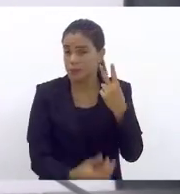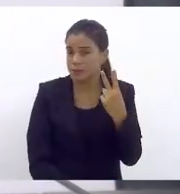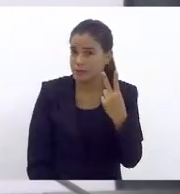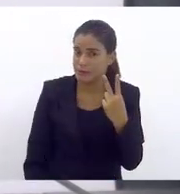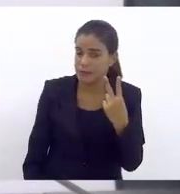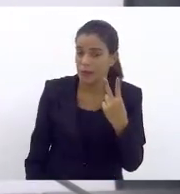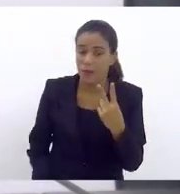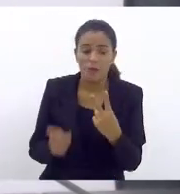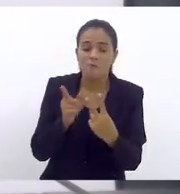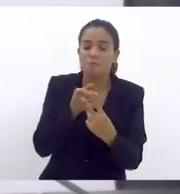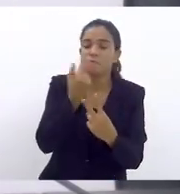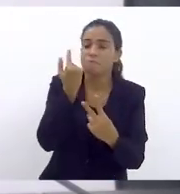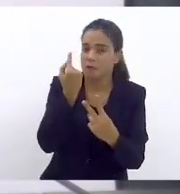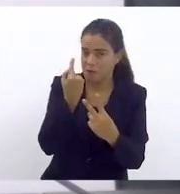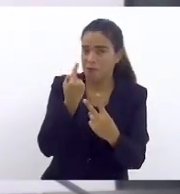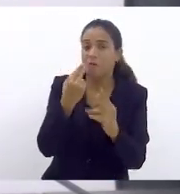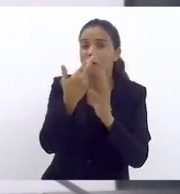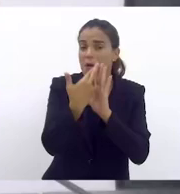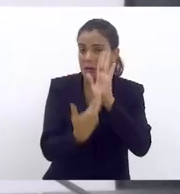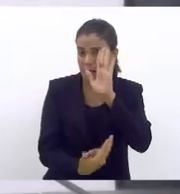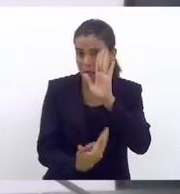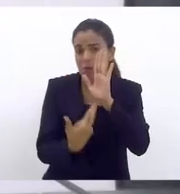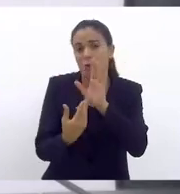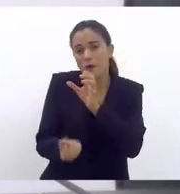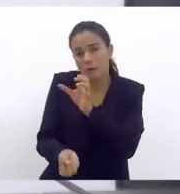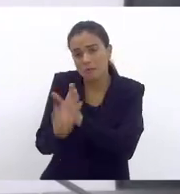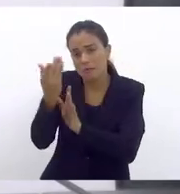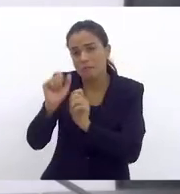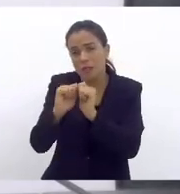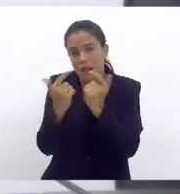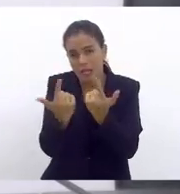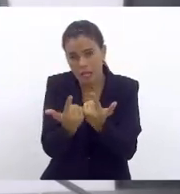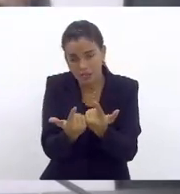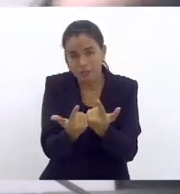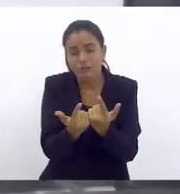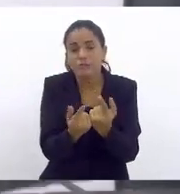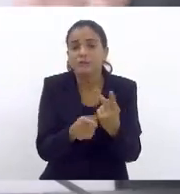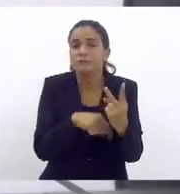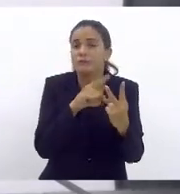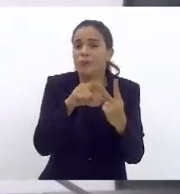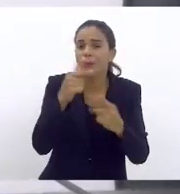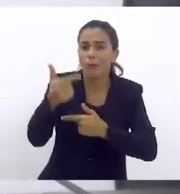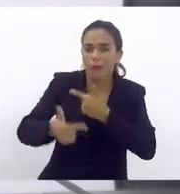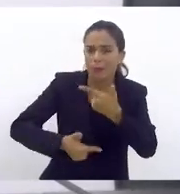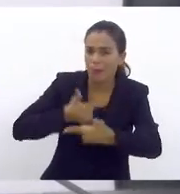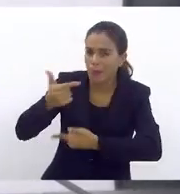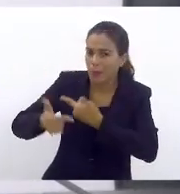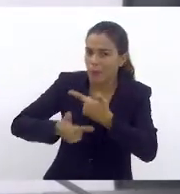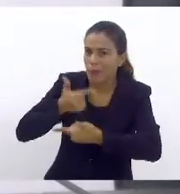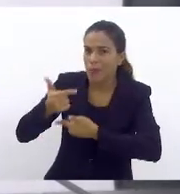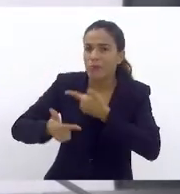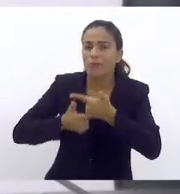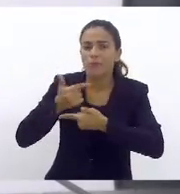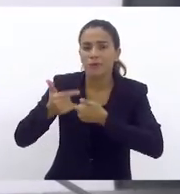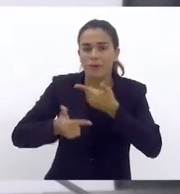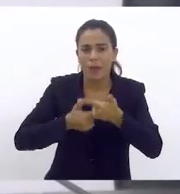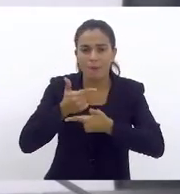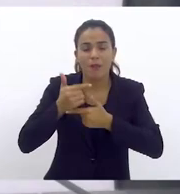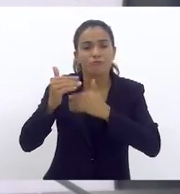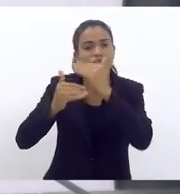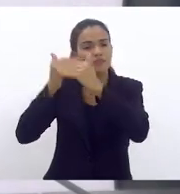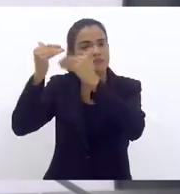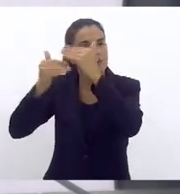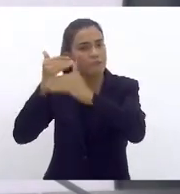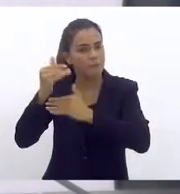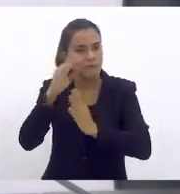primeiro ponto o relatório elaborado pela Assembleia Legislativa e o trabalho no desenvolvimento